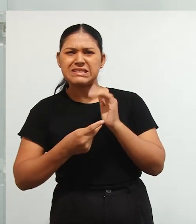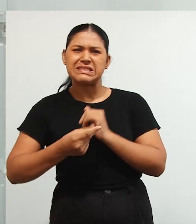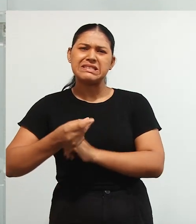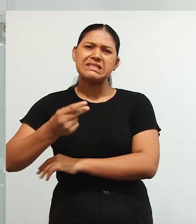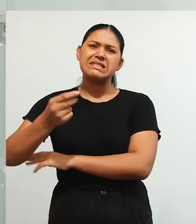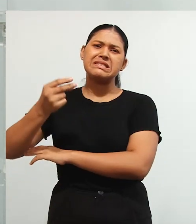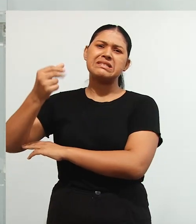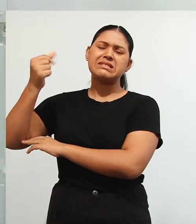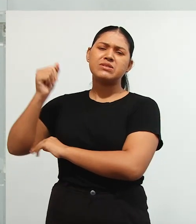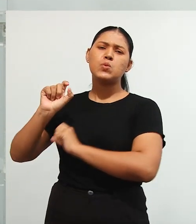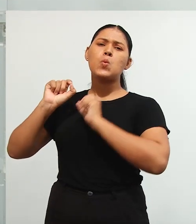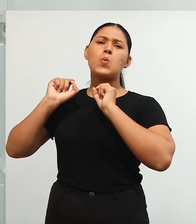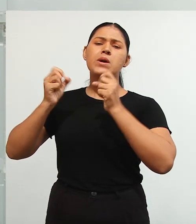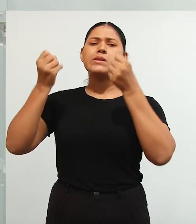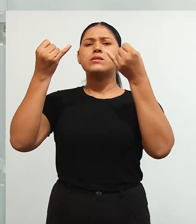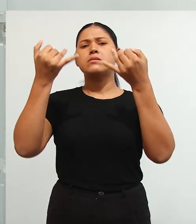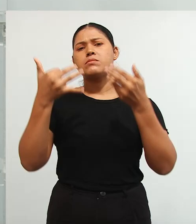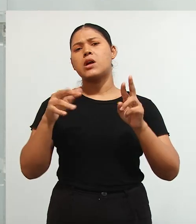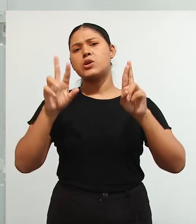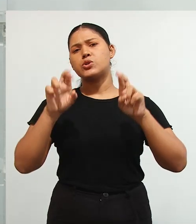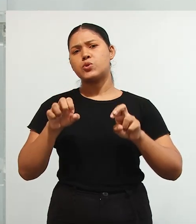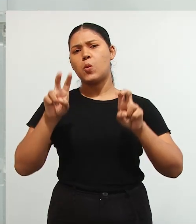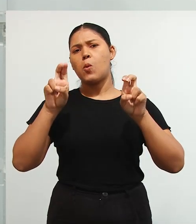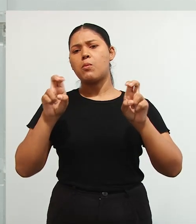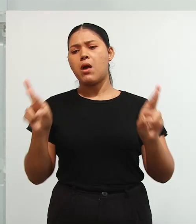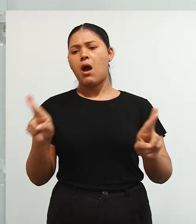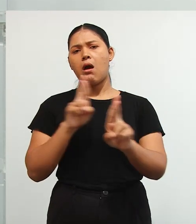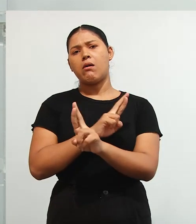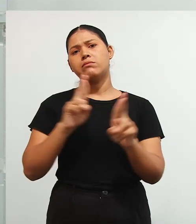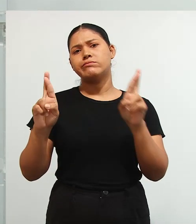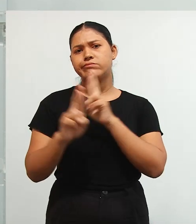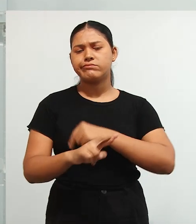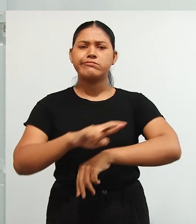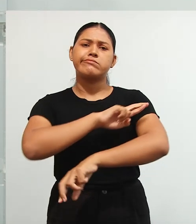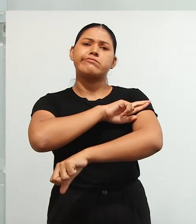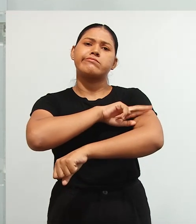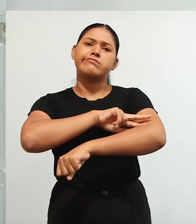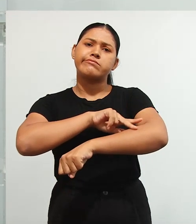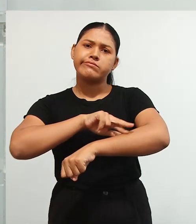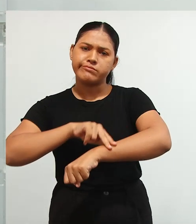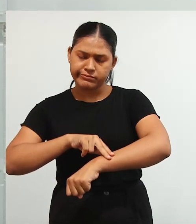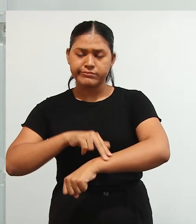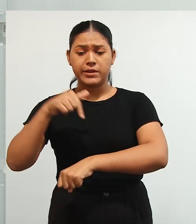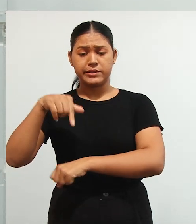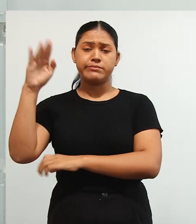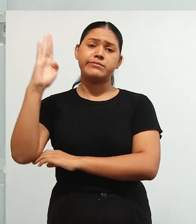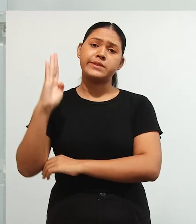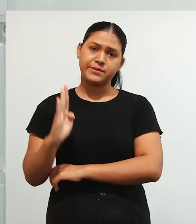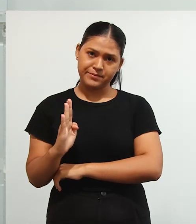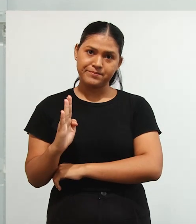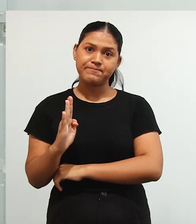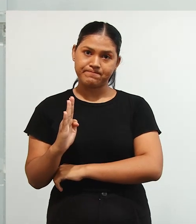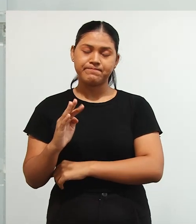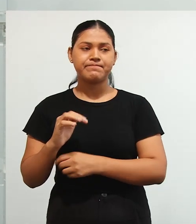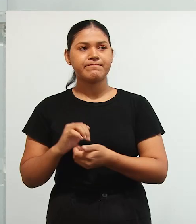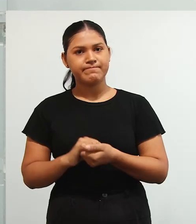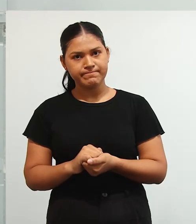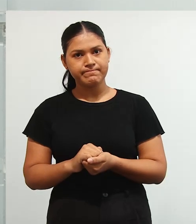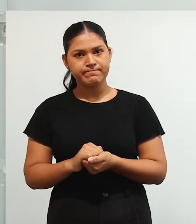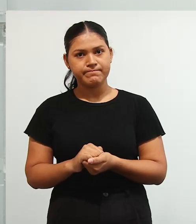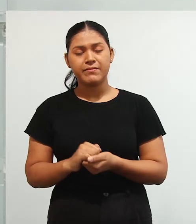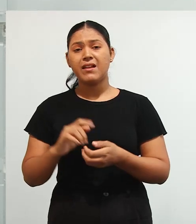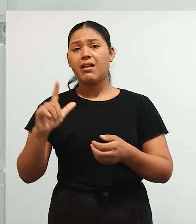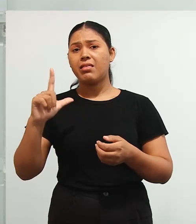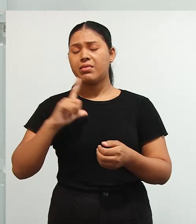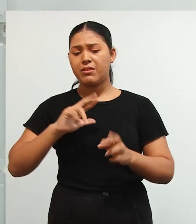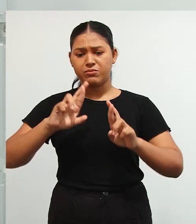anterior para explicar a dinâmica das relações raciais, étnico-raciais no Brasil, né? Então há um